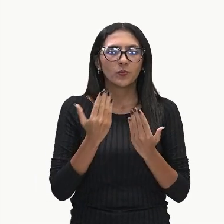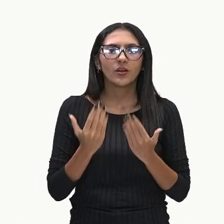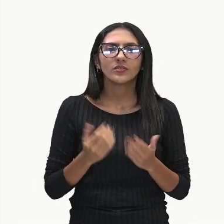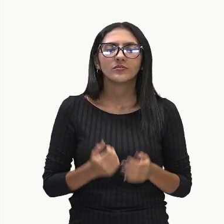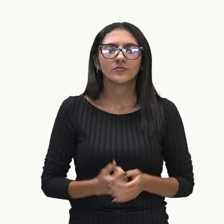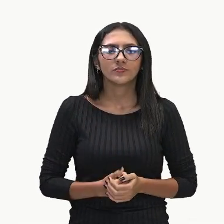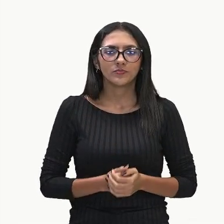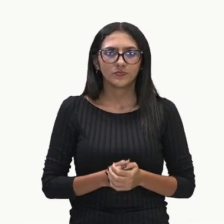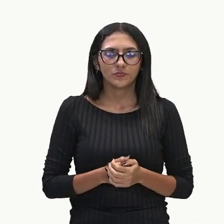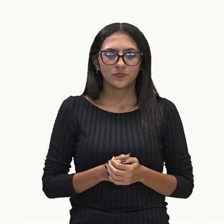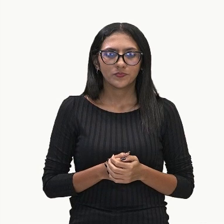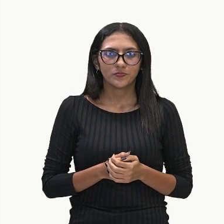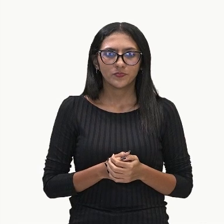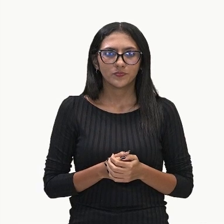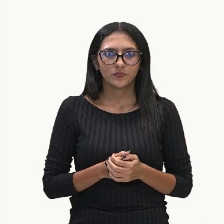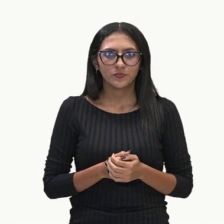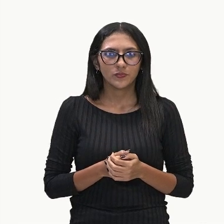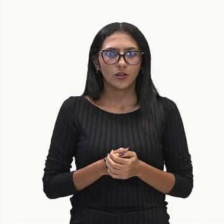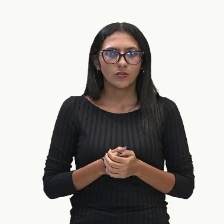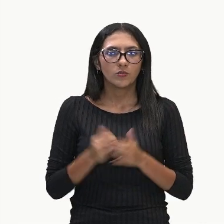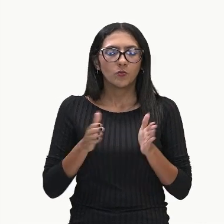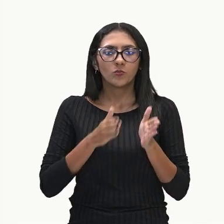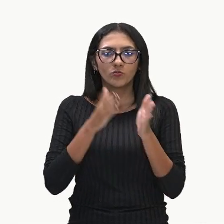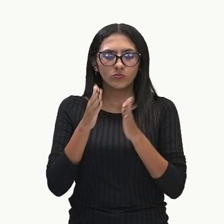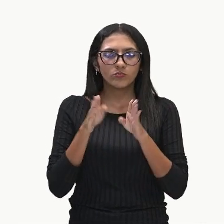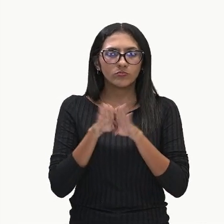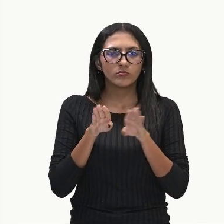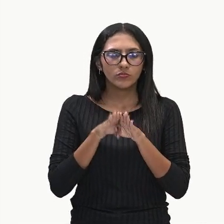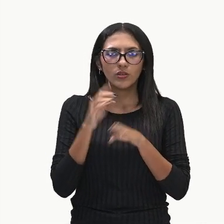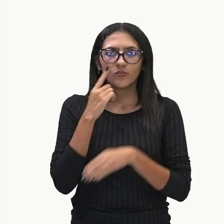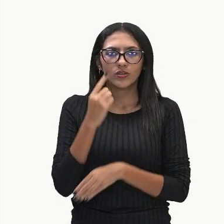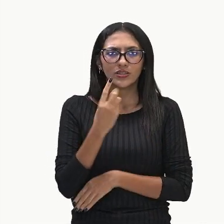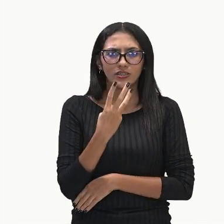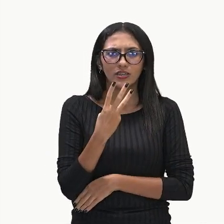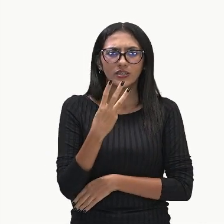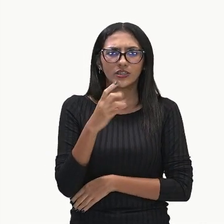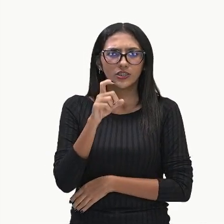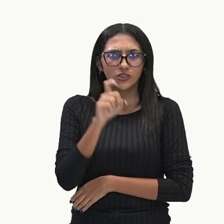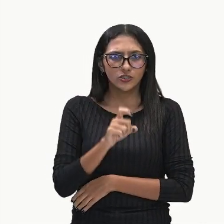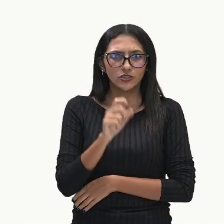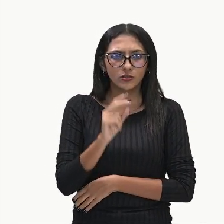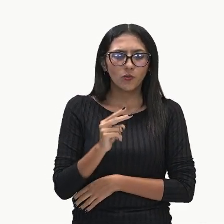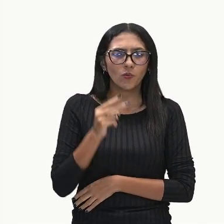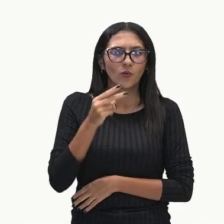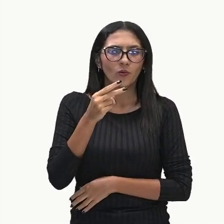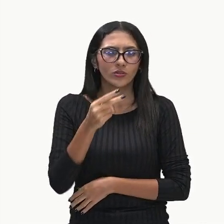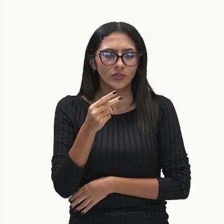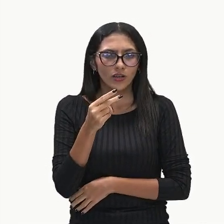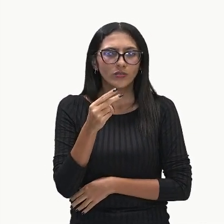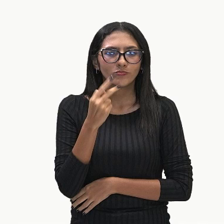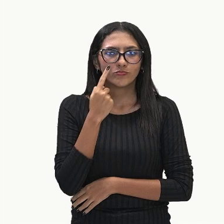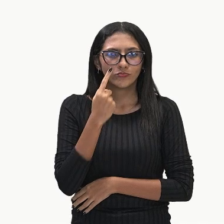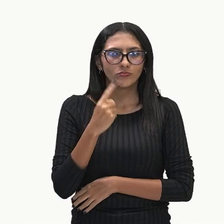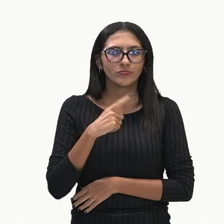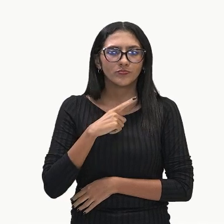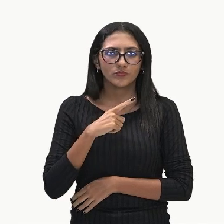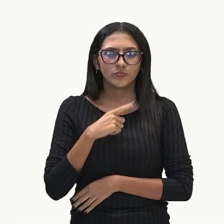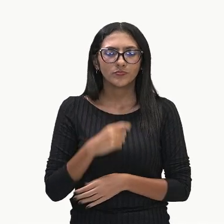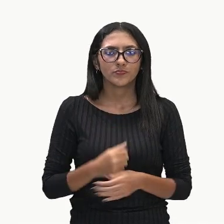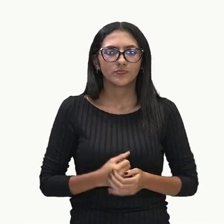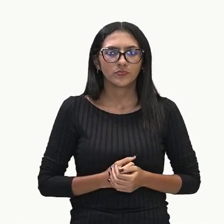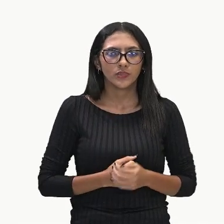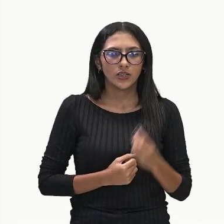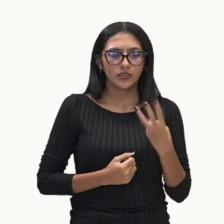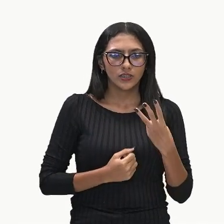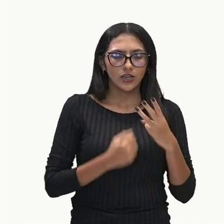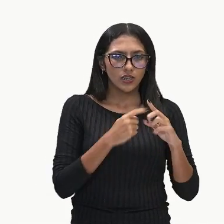nós temos? 3x², que nada mais é do que 3 vezes